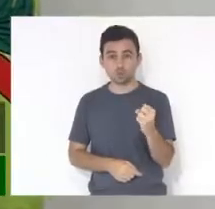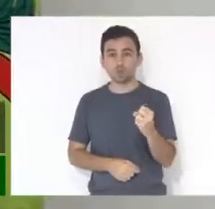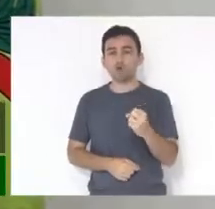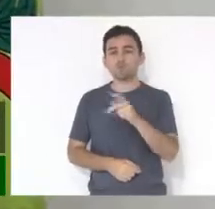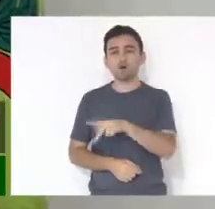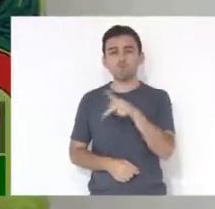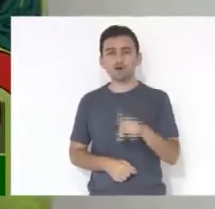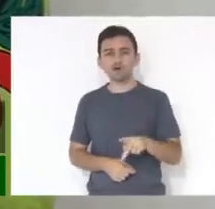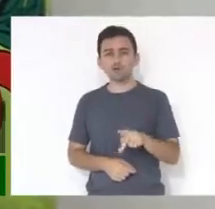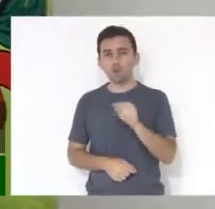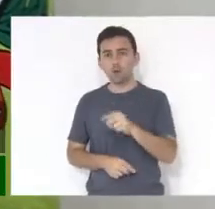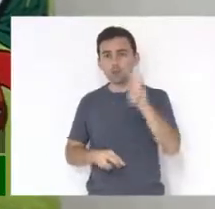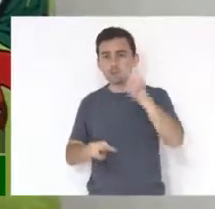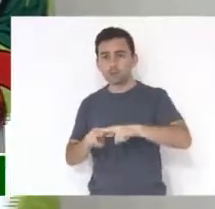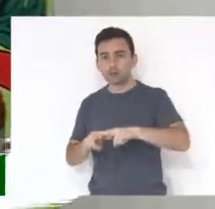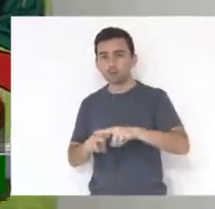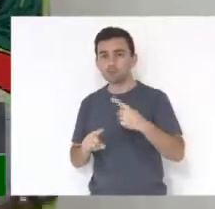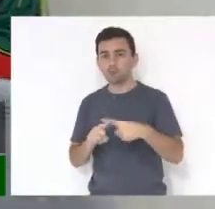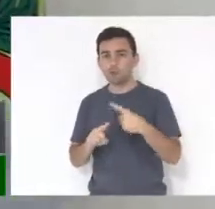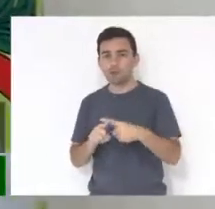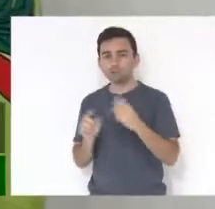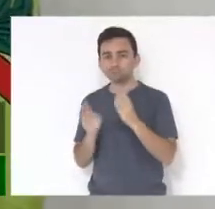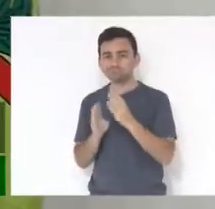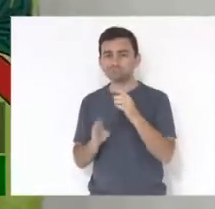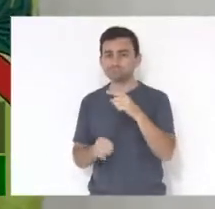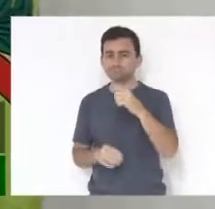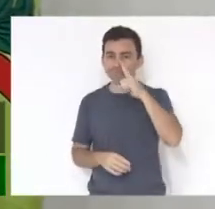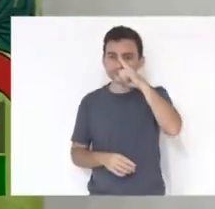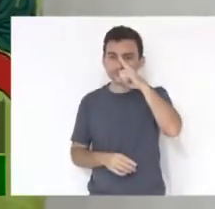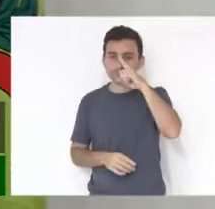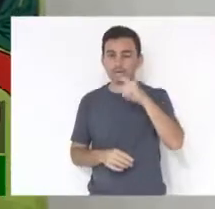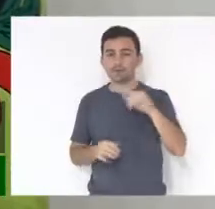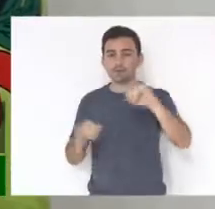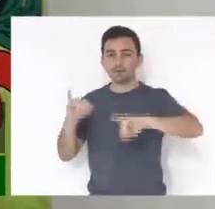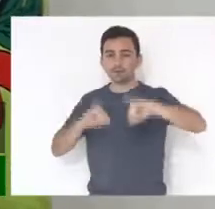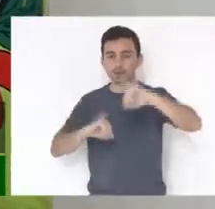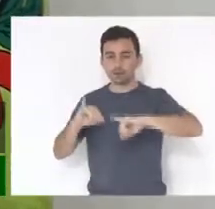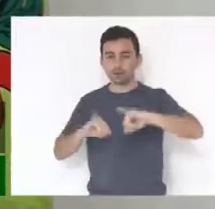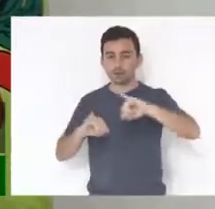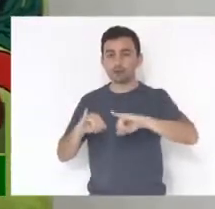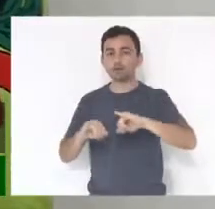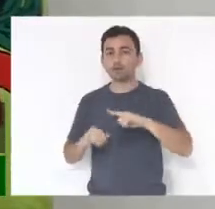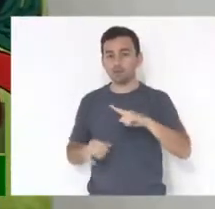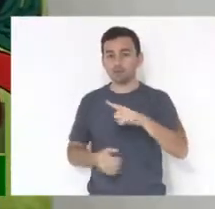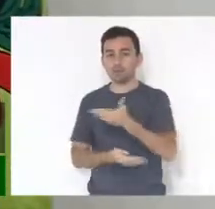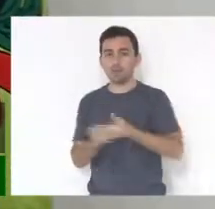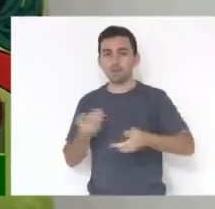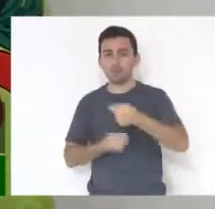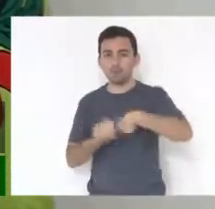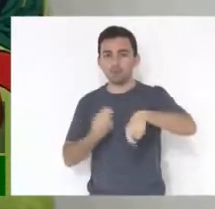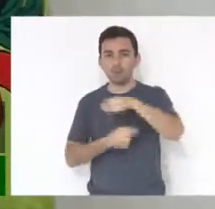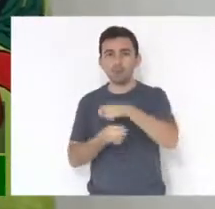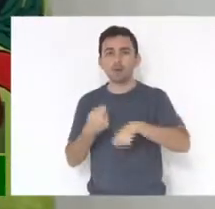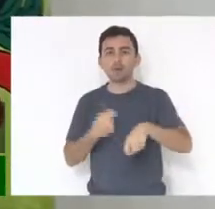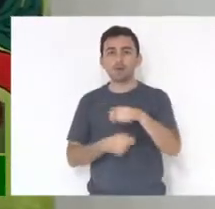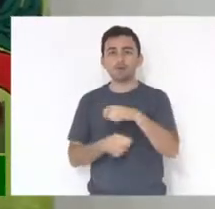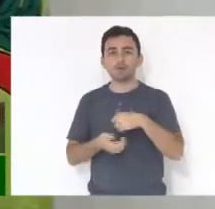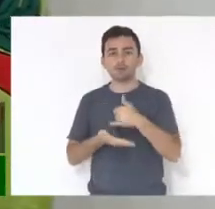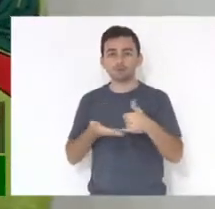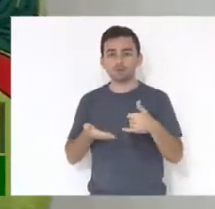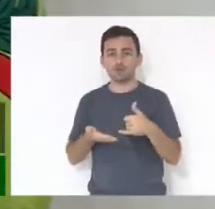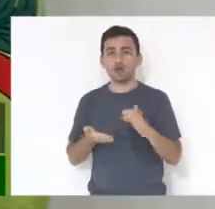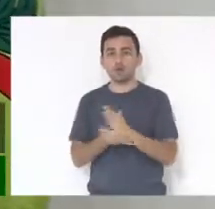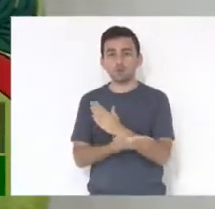e falsificação de documentos em Piracicaba. Professor de química preso suspeito de tráfico pode voltar a dar aulas, diz o